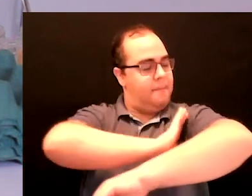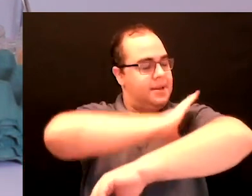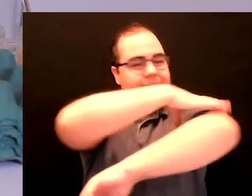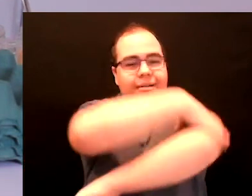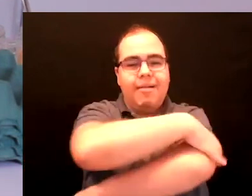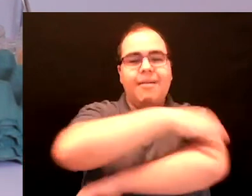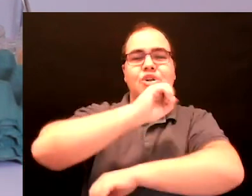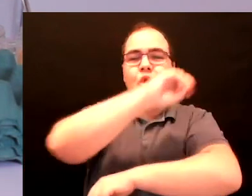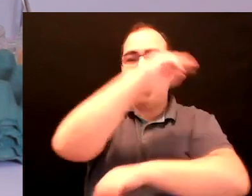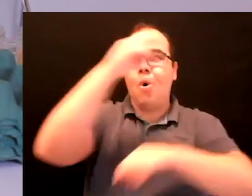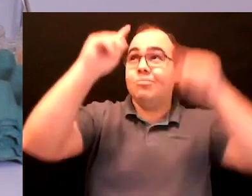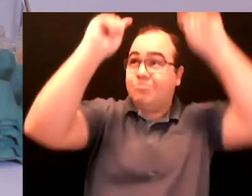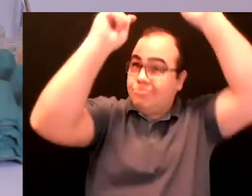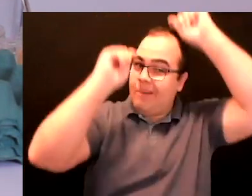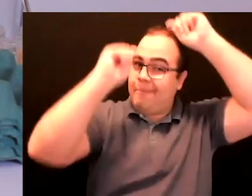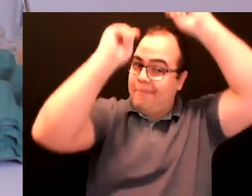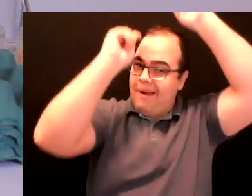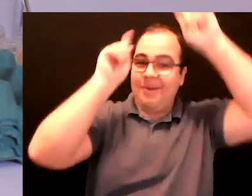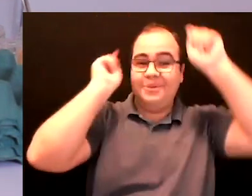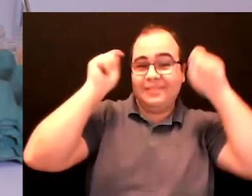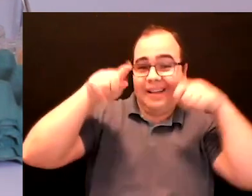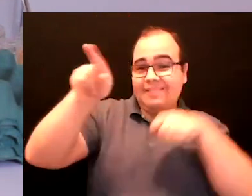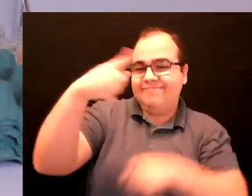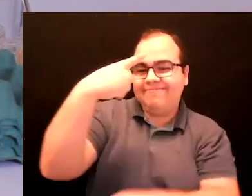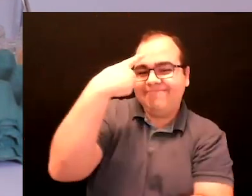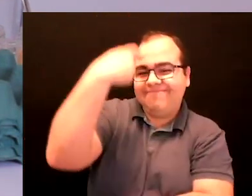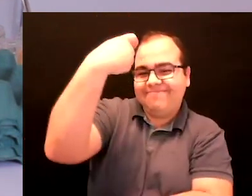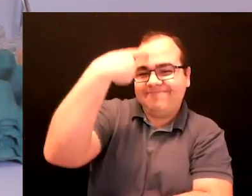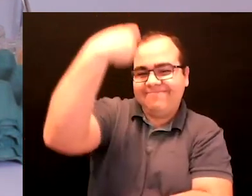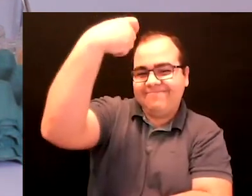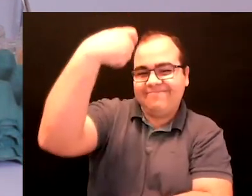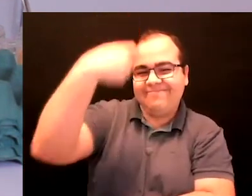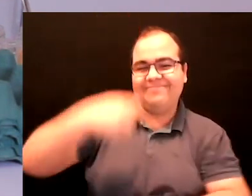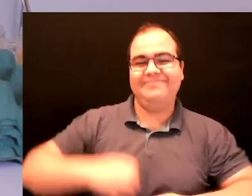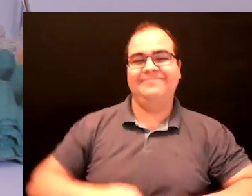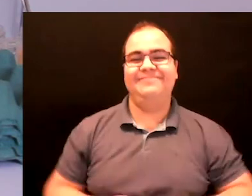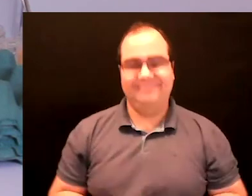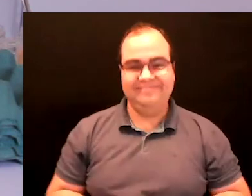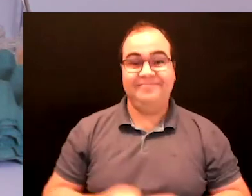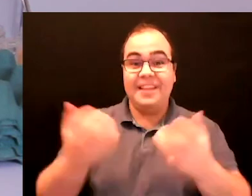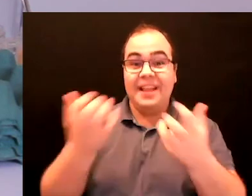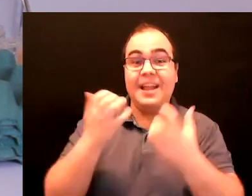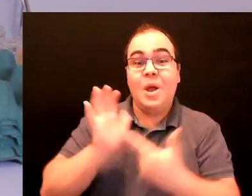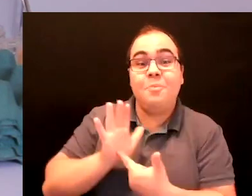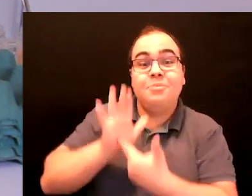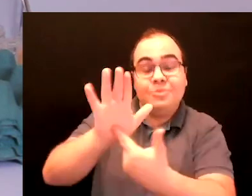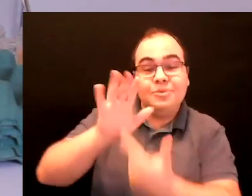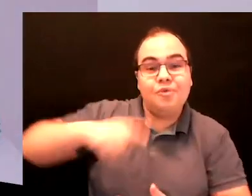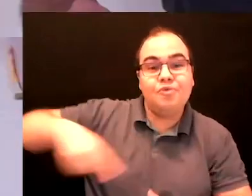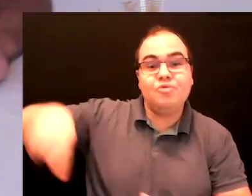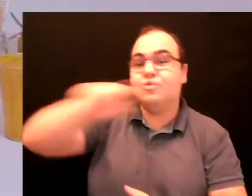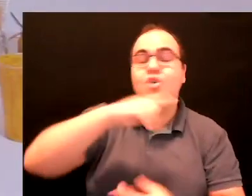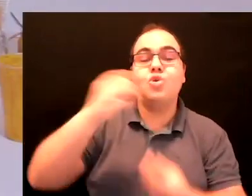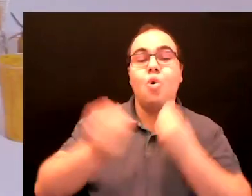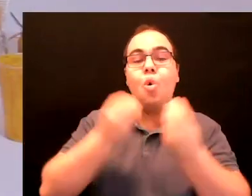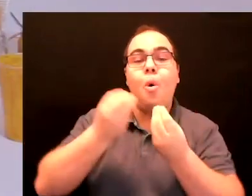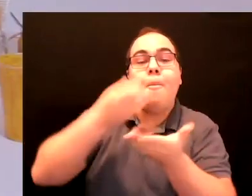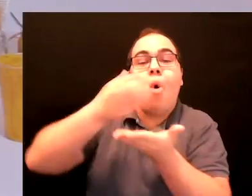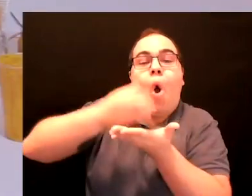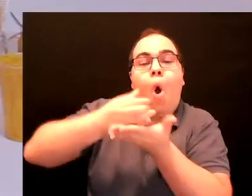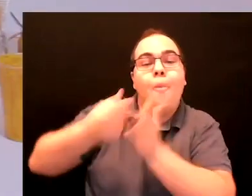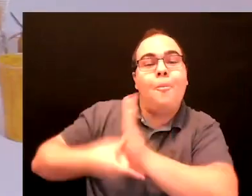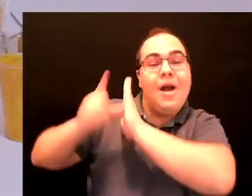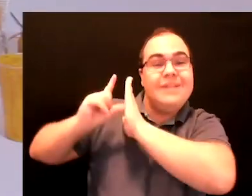ou mesmo com um bracelete, uma parte de um chapéu. Vocês podem utilizar a sua criatividade. Eu quero mostrar